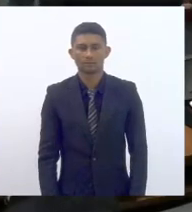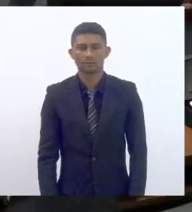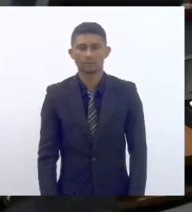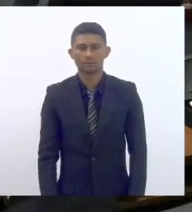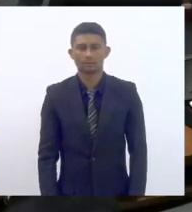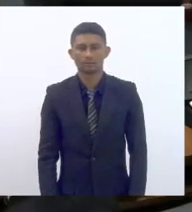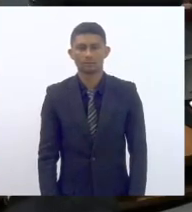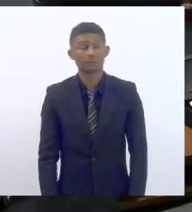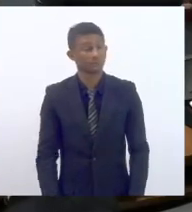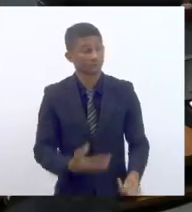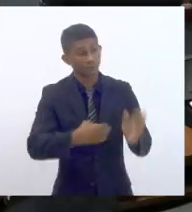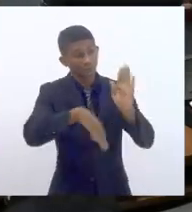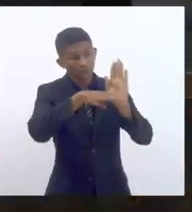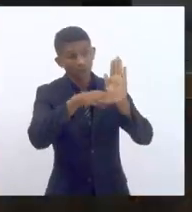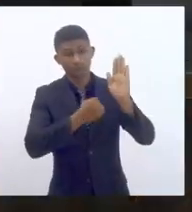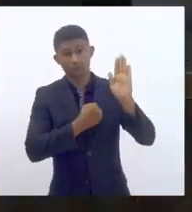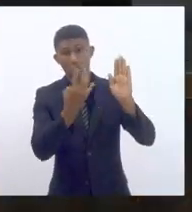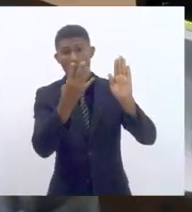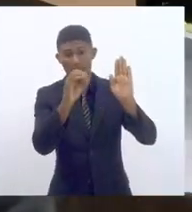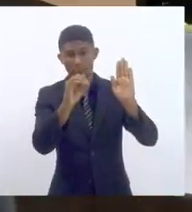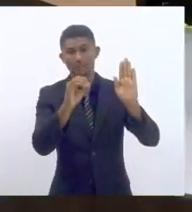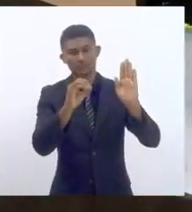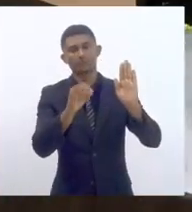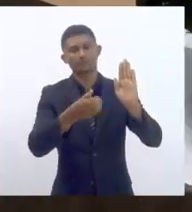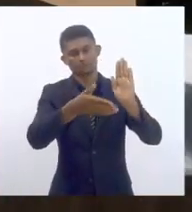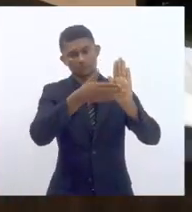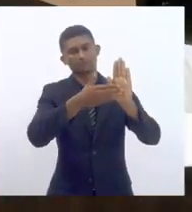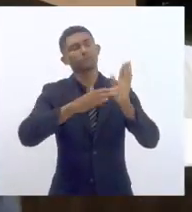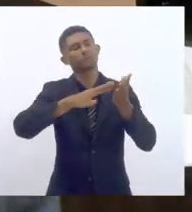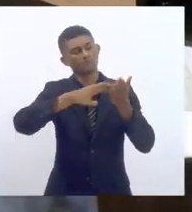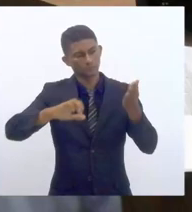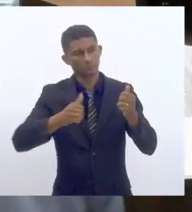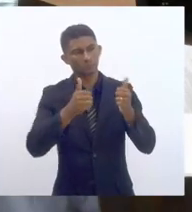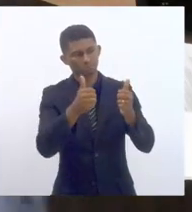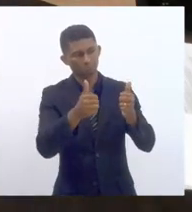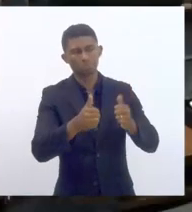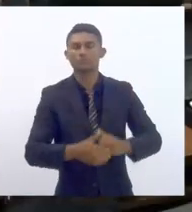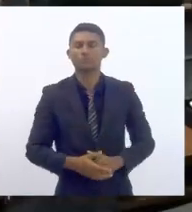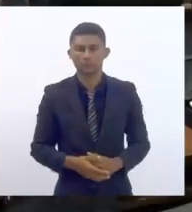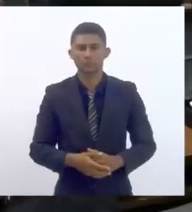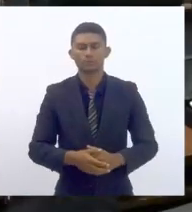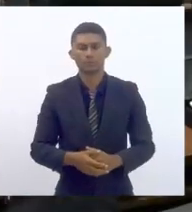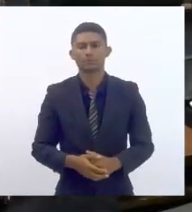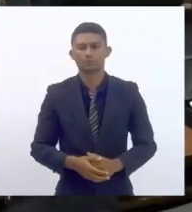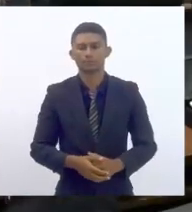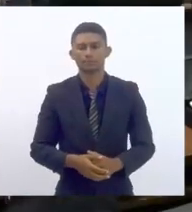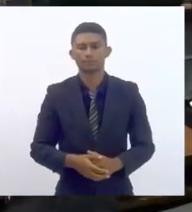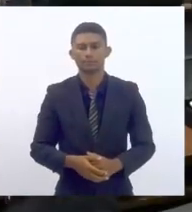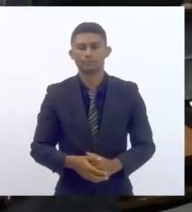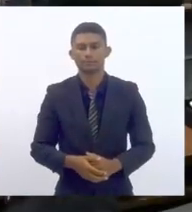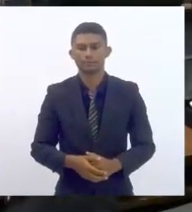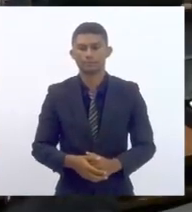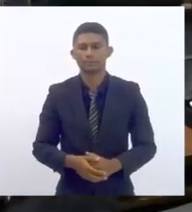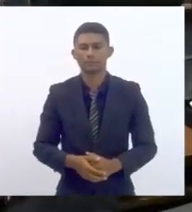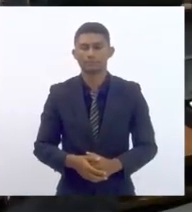É o 40. É o 40. É o 40. É para retirar de pauta também, senhor presidente. É.